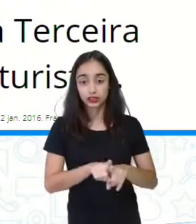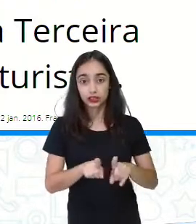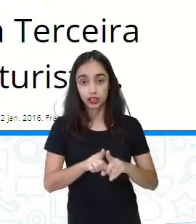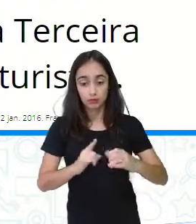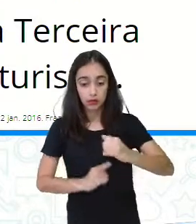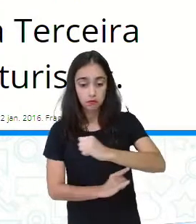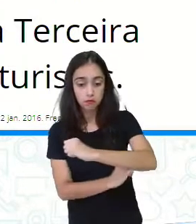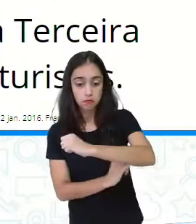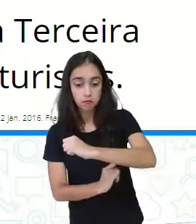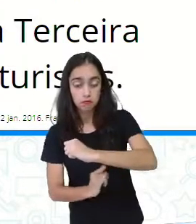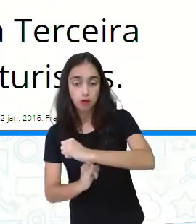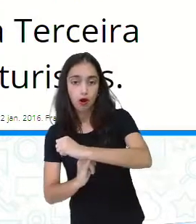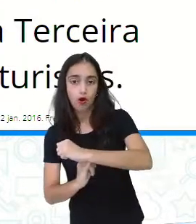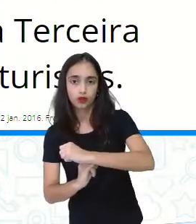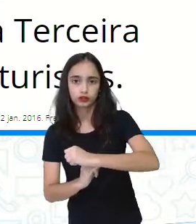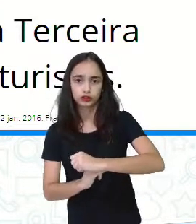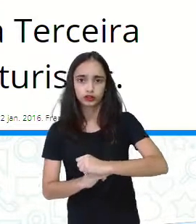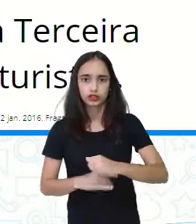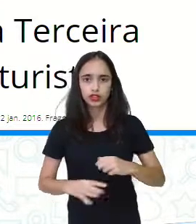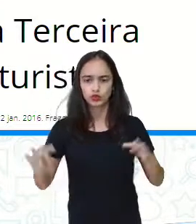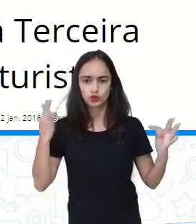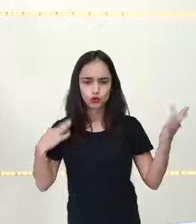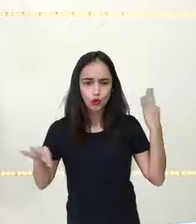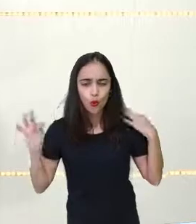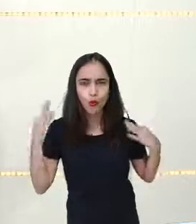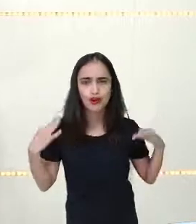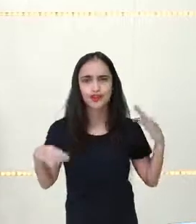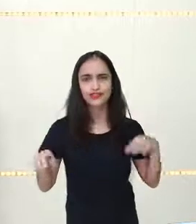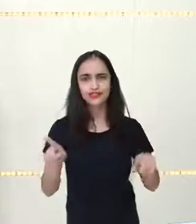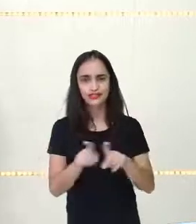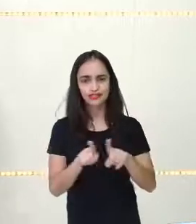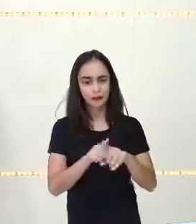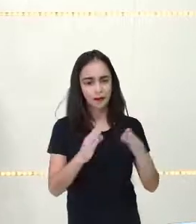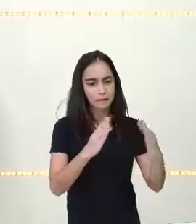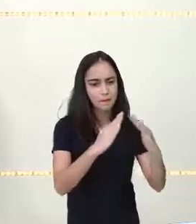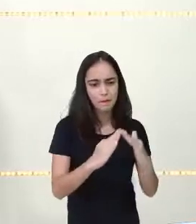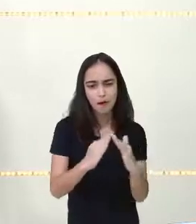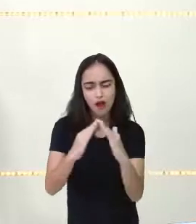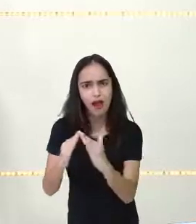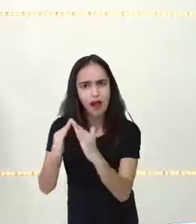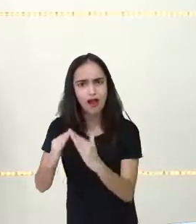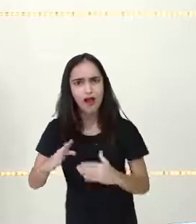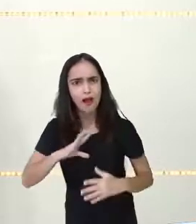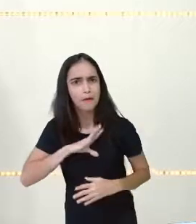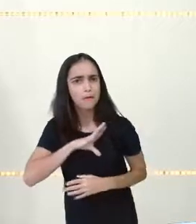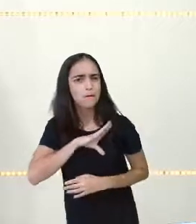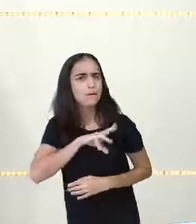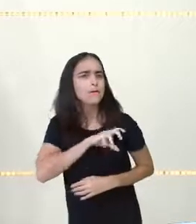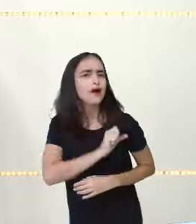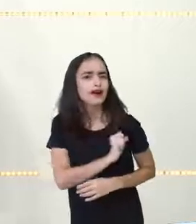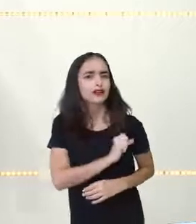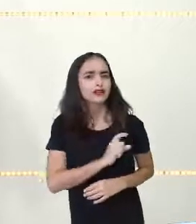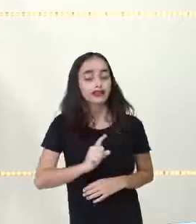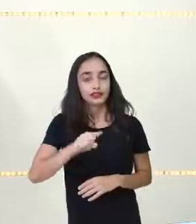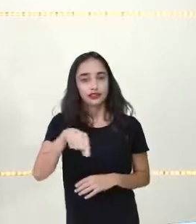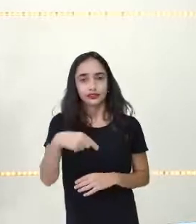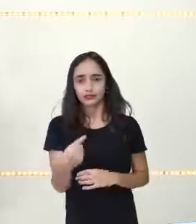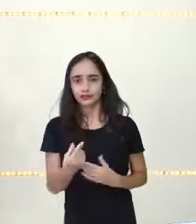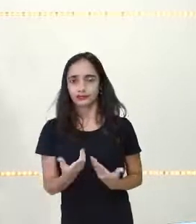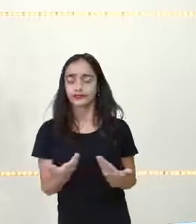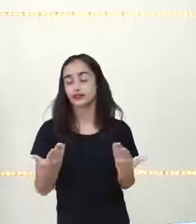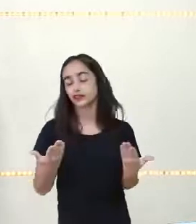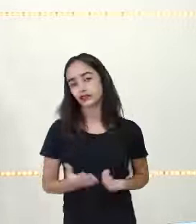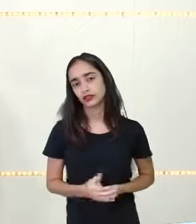moradores e turistas quinto ano você que acompanha nossas aulas todos os dias daqui a pouco a gente vai tentar responder tá mas